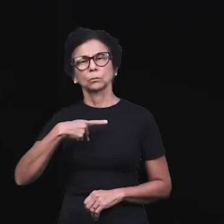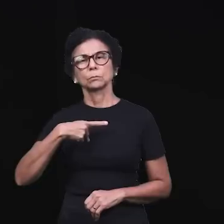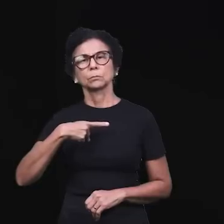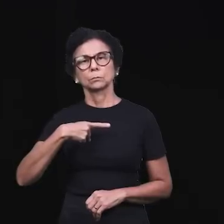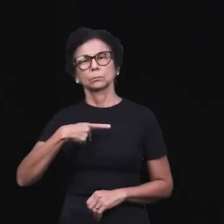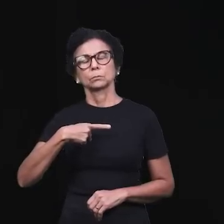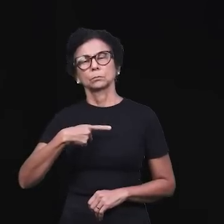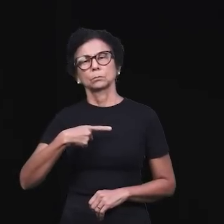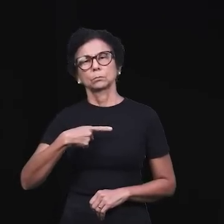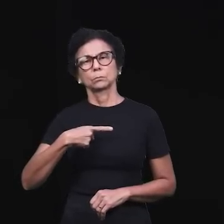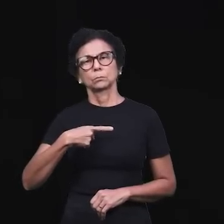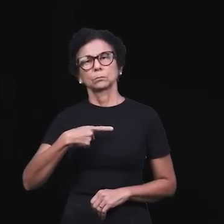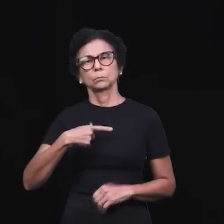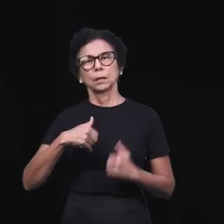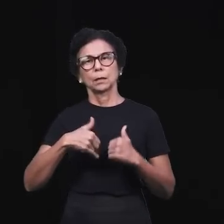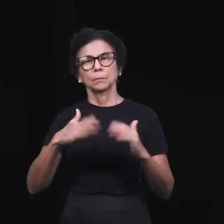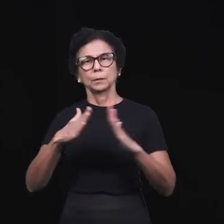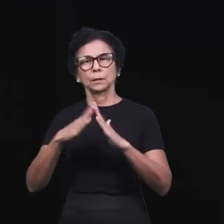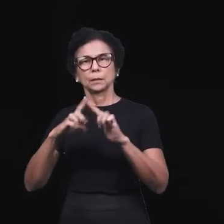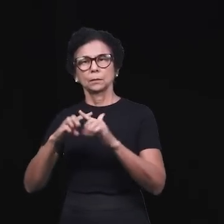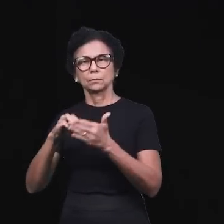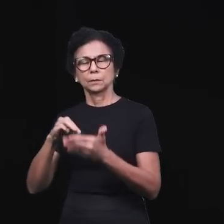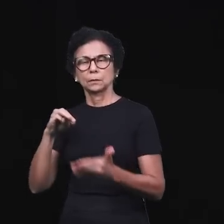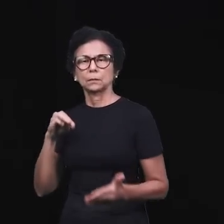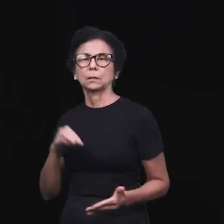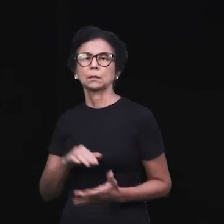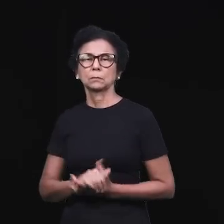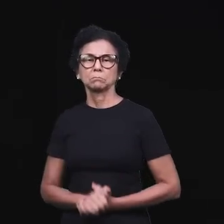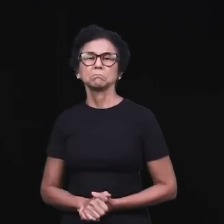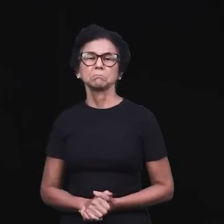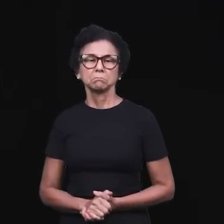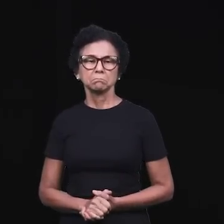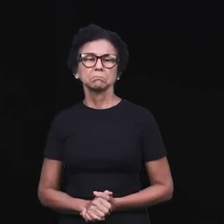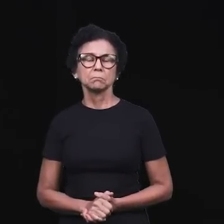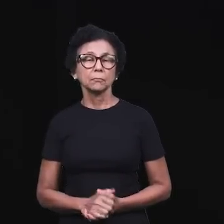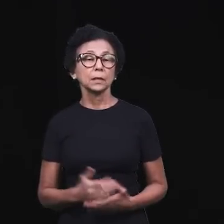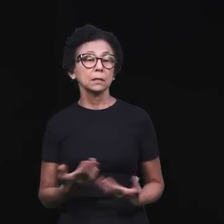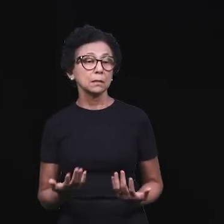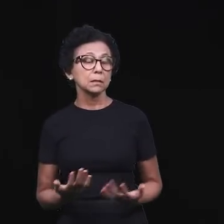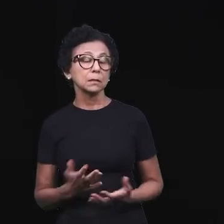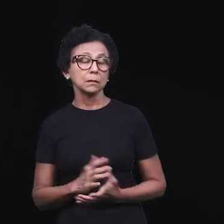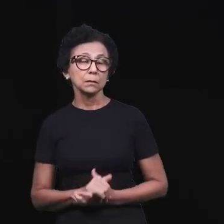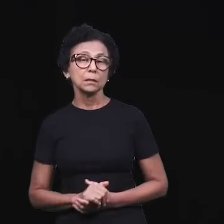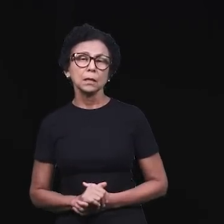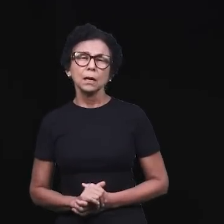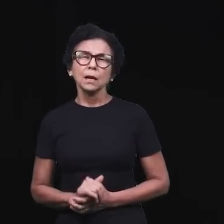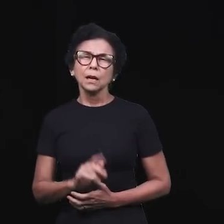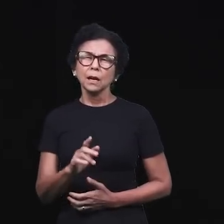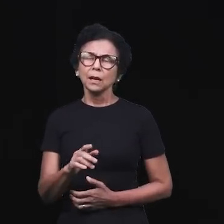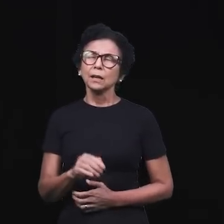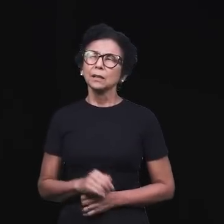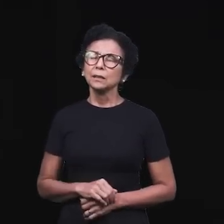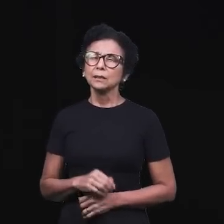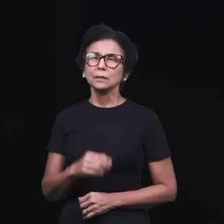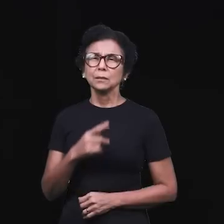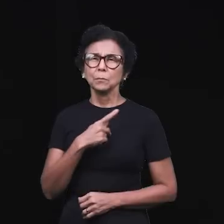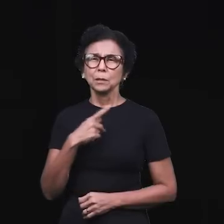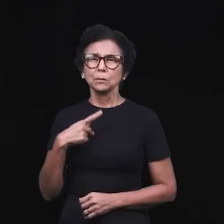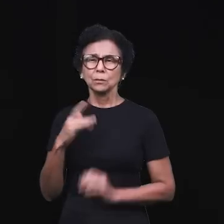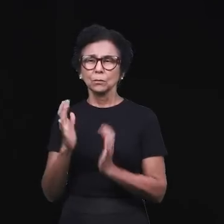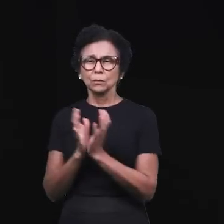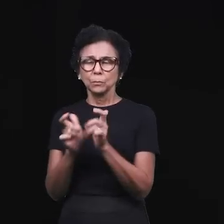E então foi enviado um pastor que tinha um grupinho muito pequeno, muito incipiente, na